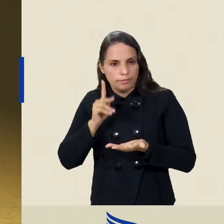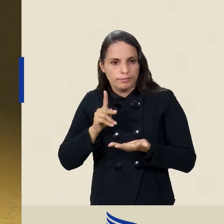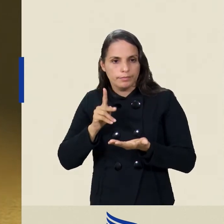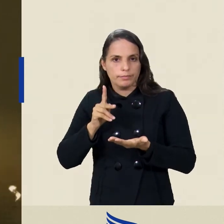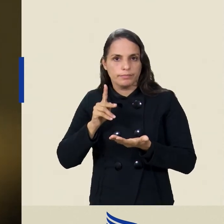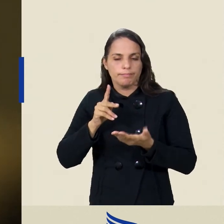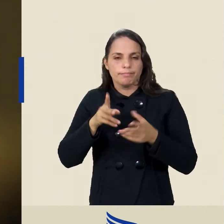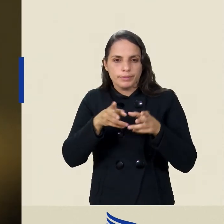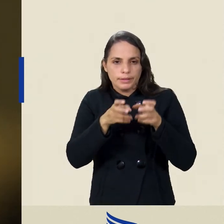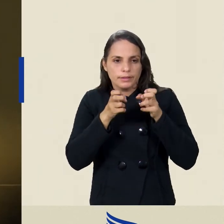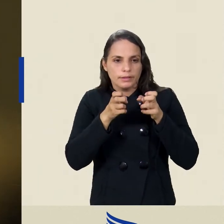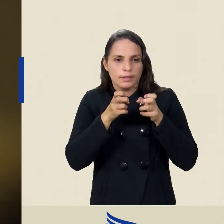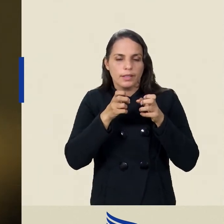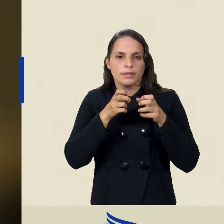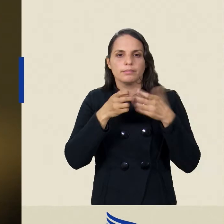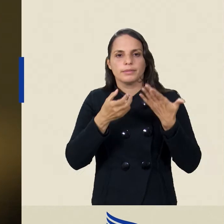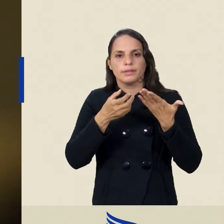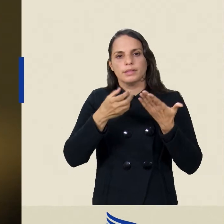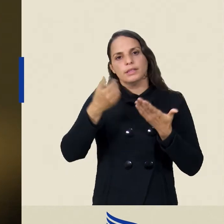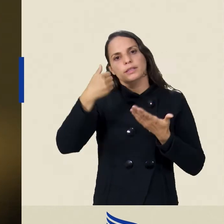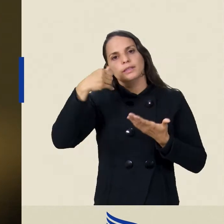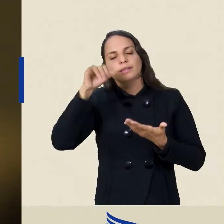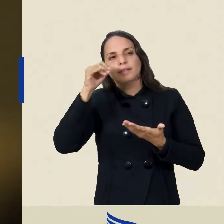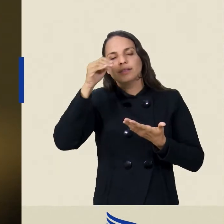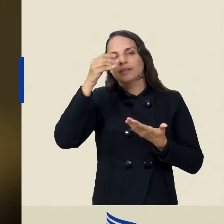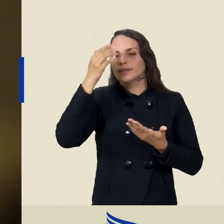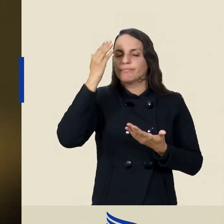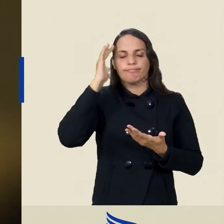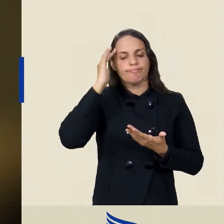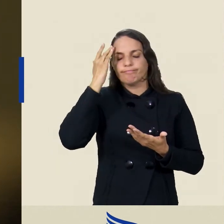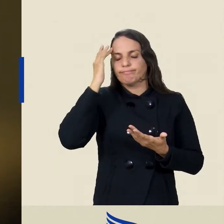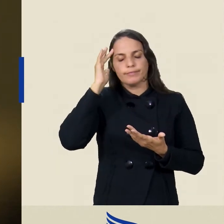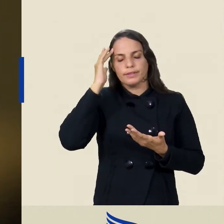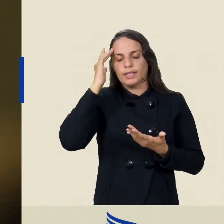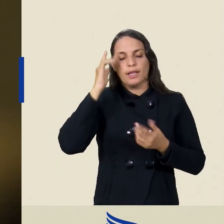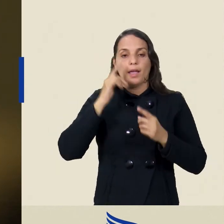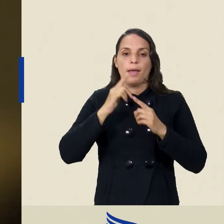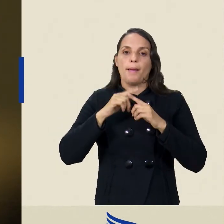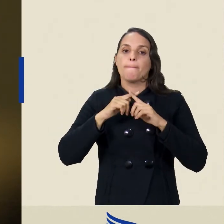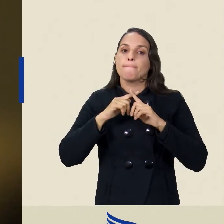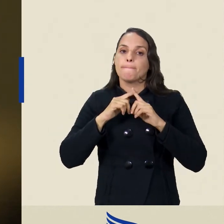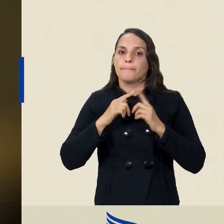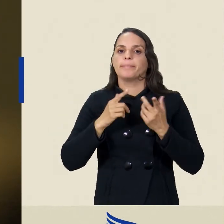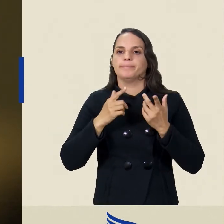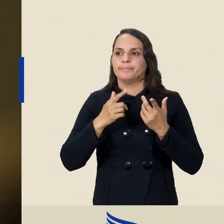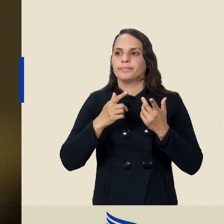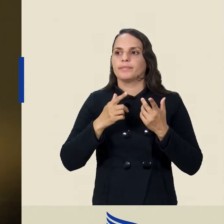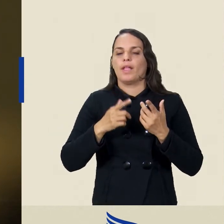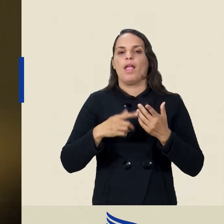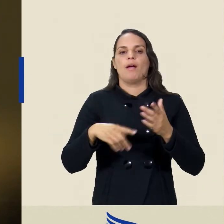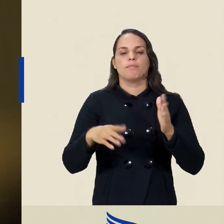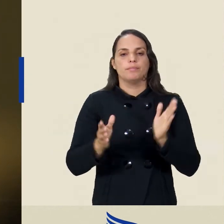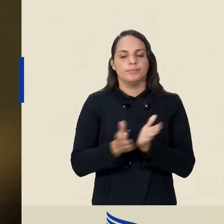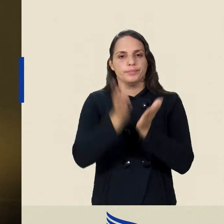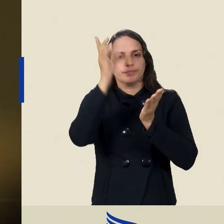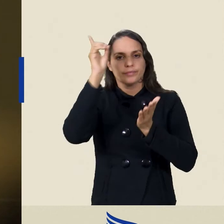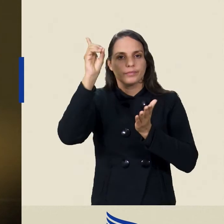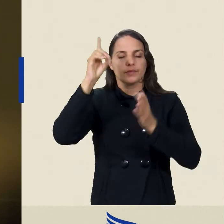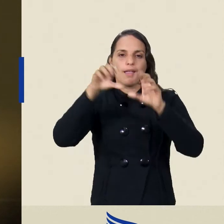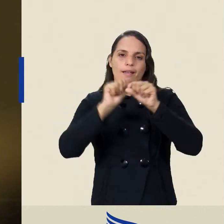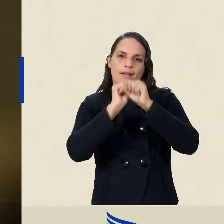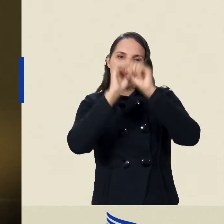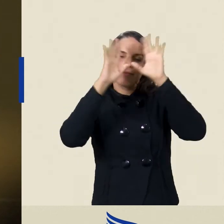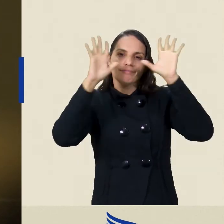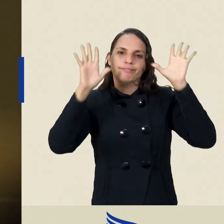lei como desculpa para a transgressão. A luz estava ao seu alcance. A palavra de Deus é clara,